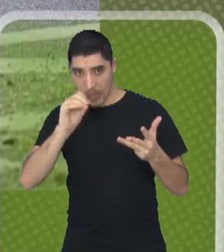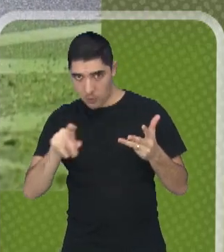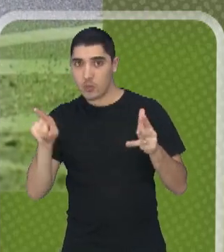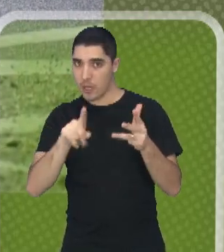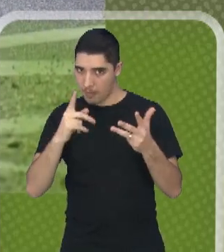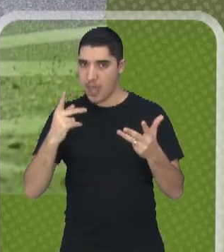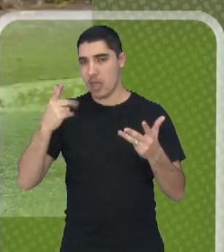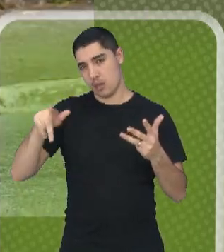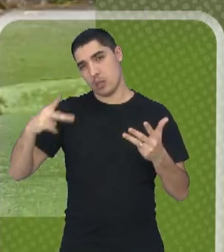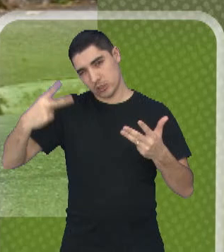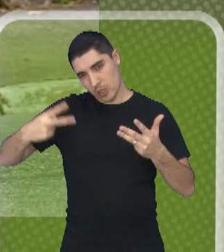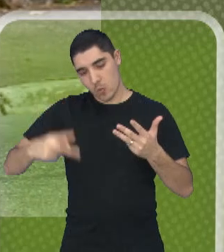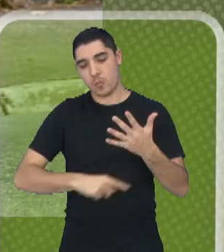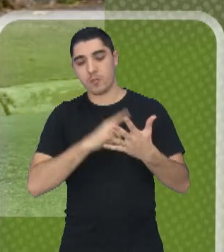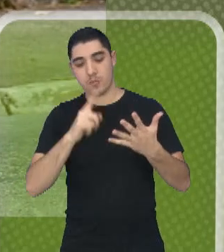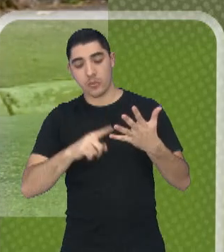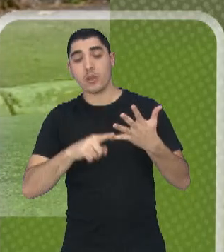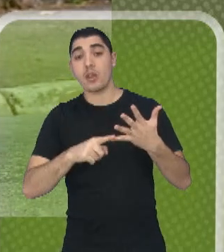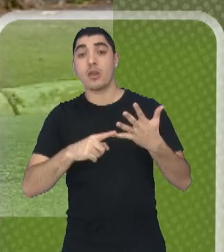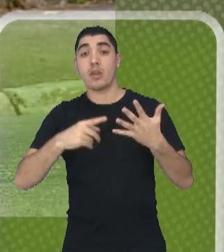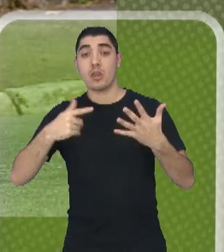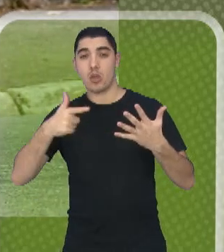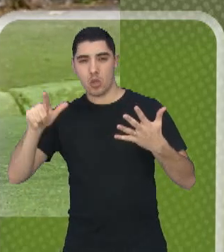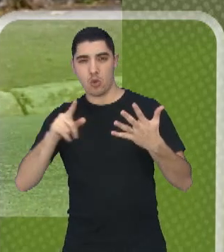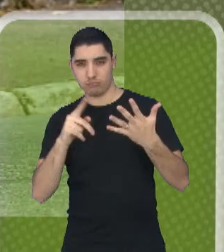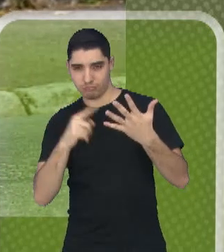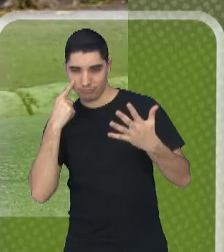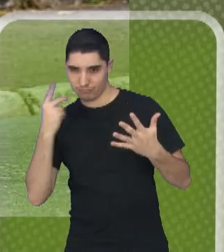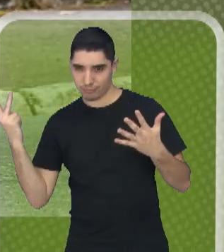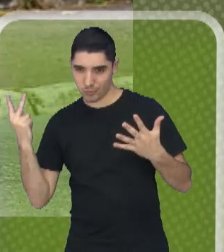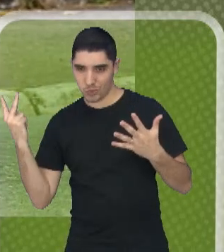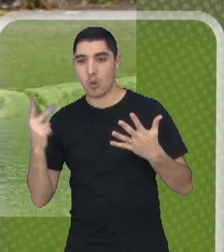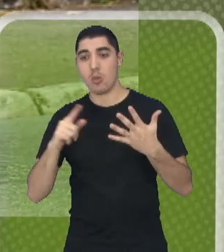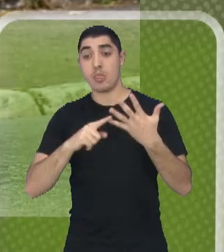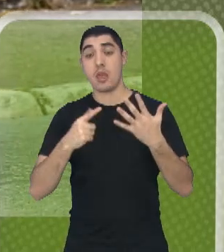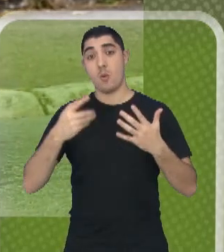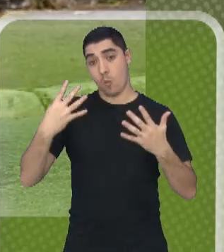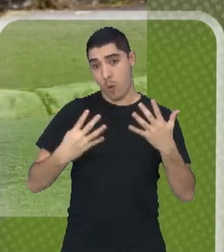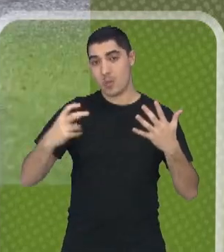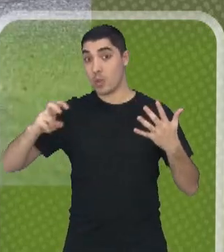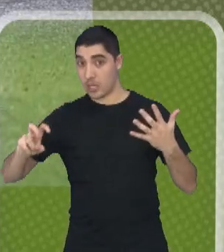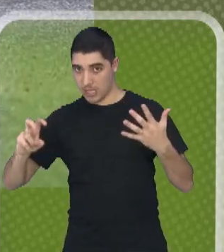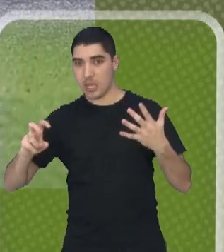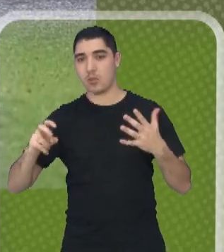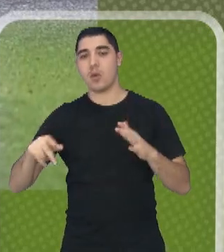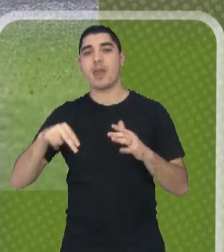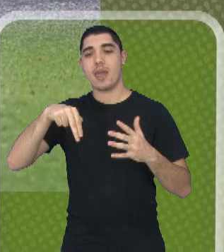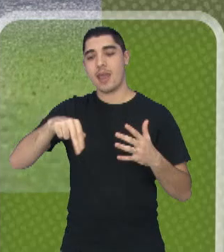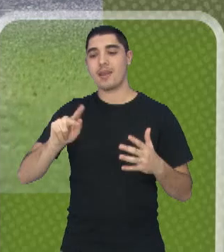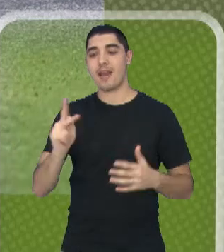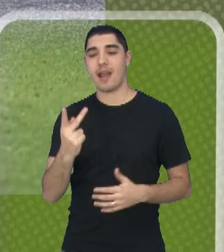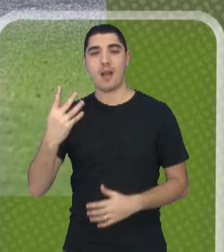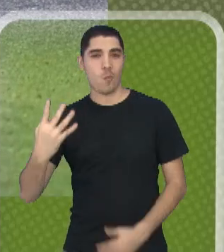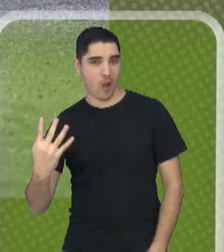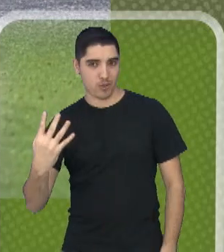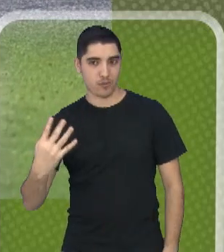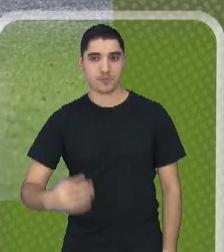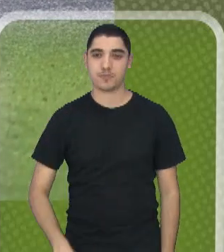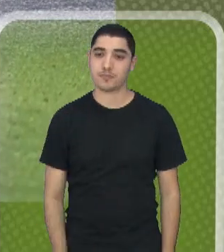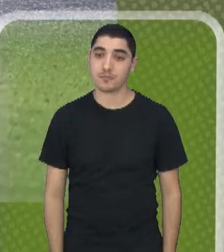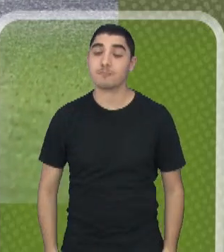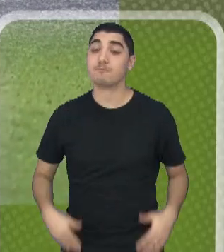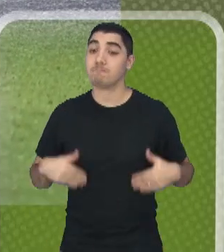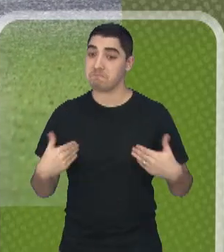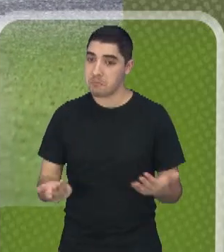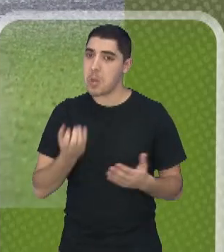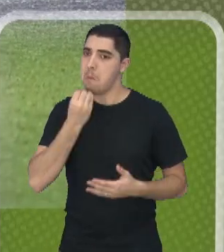e o Rogério Lima foram quarto e quinto lugares, respectivamente, no MH4, Brunão. Legal, bons resultados aí para